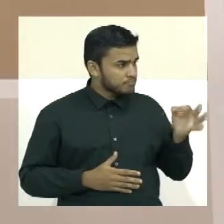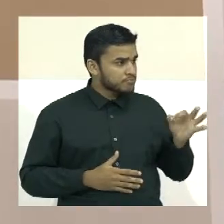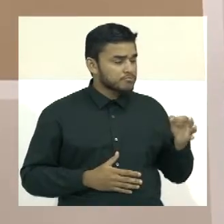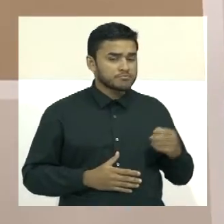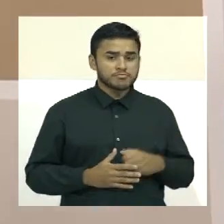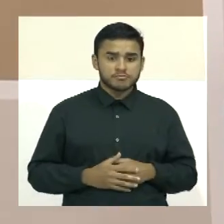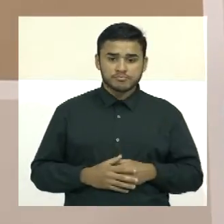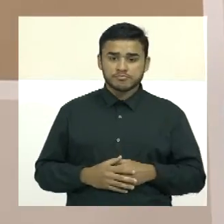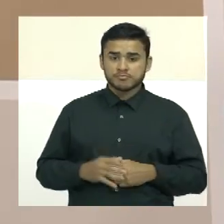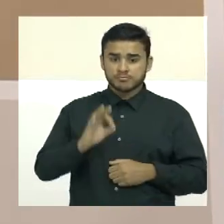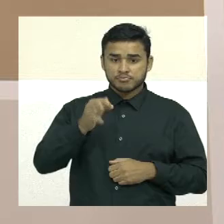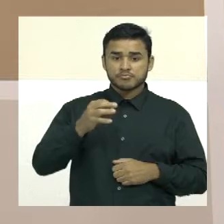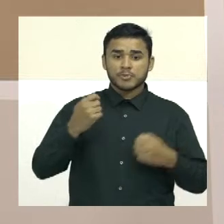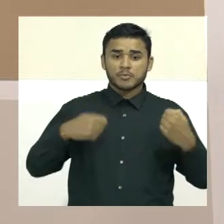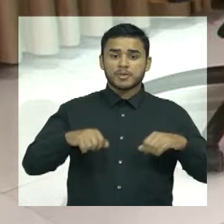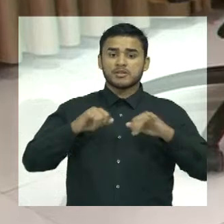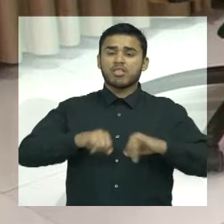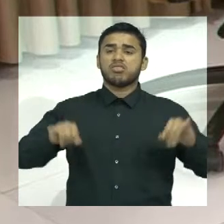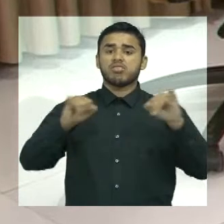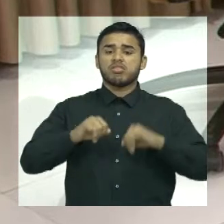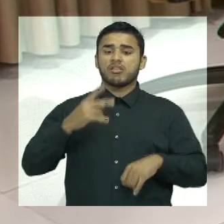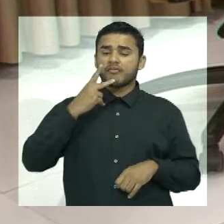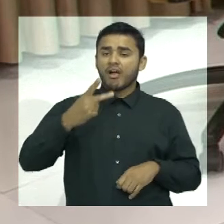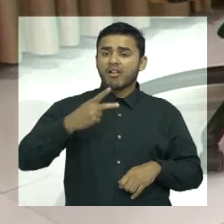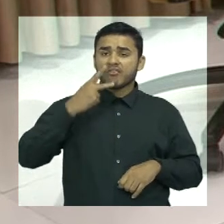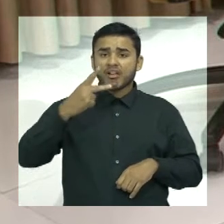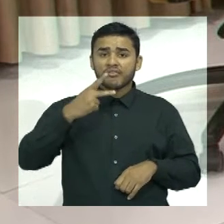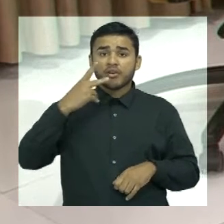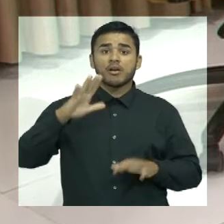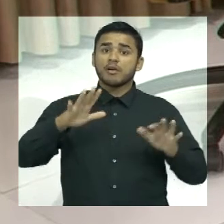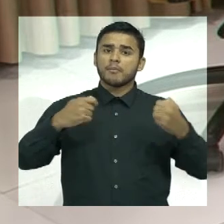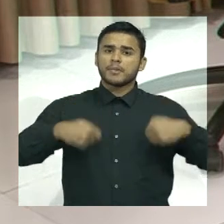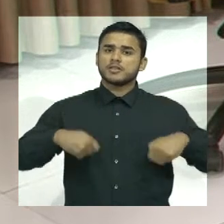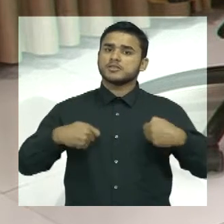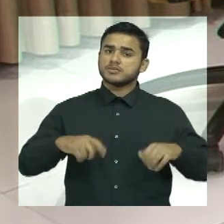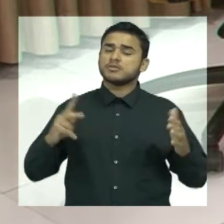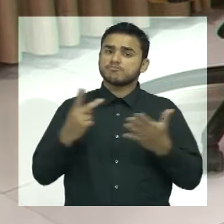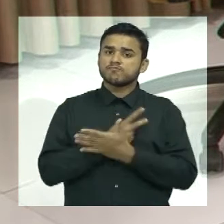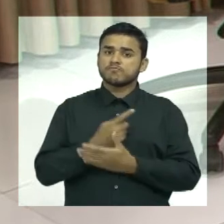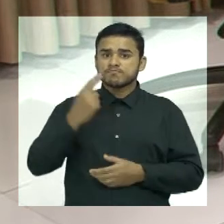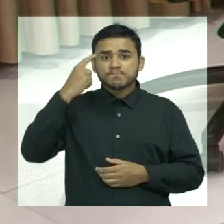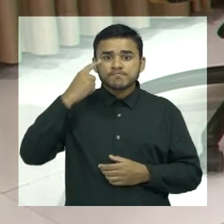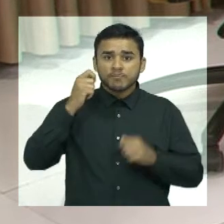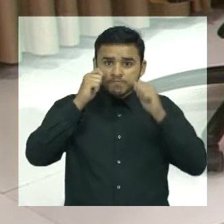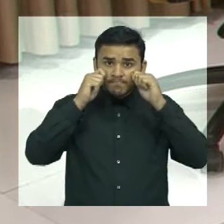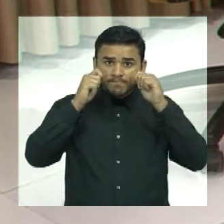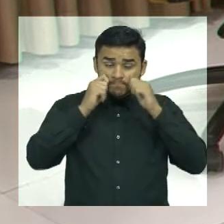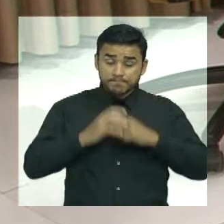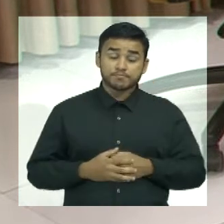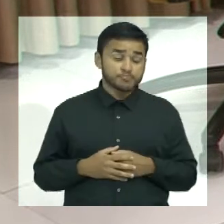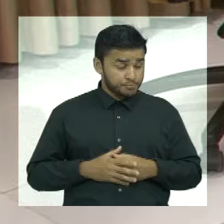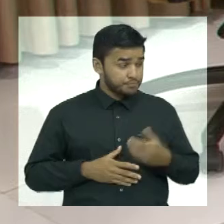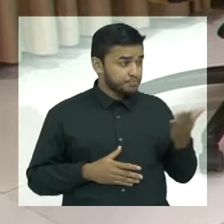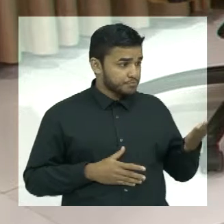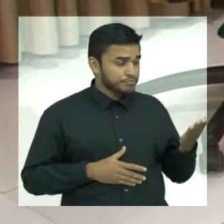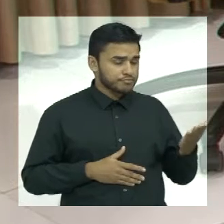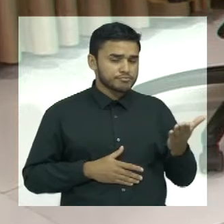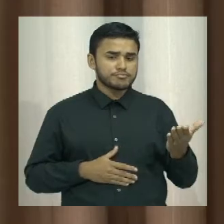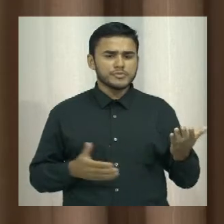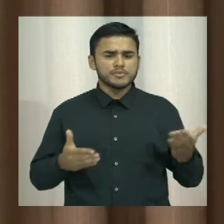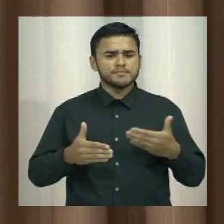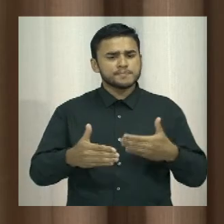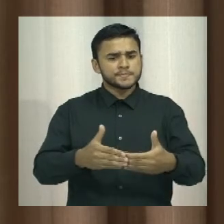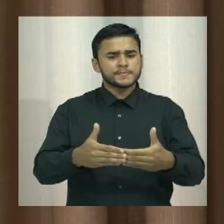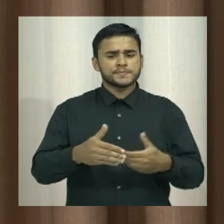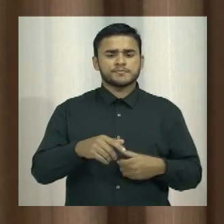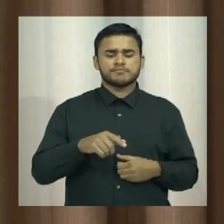politicamente correto mata, infelizmente. Eu queria agora, a gente está chegando no final do programa, aproveitar esse espaço para